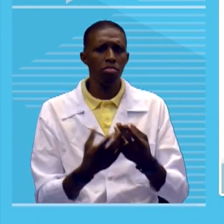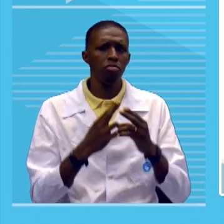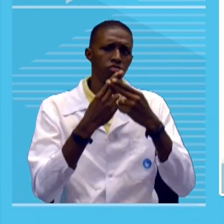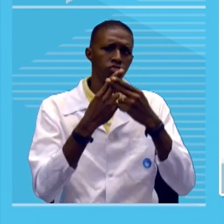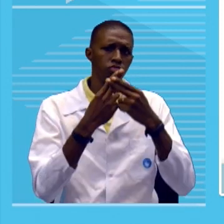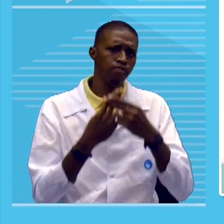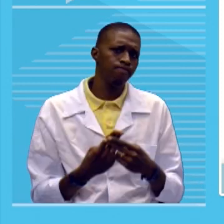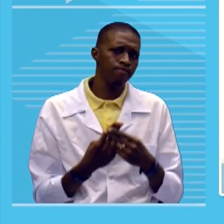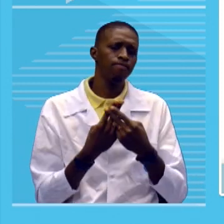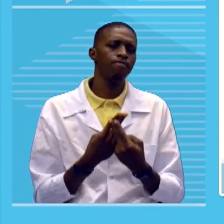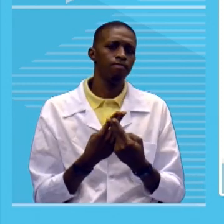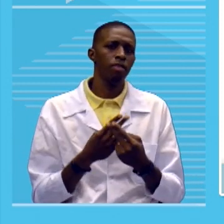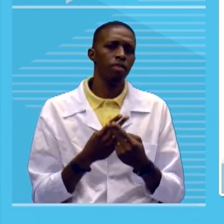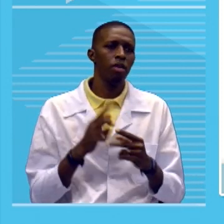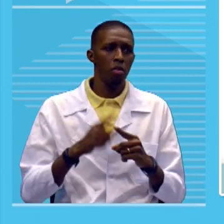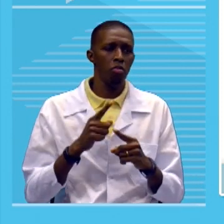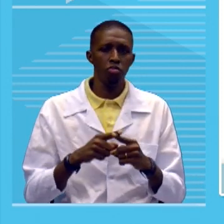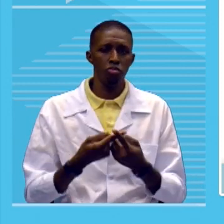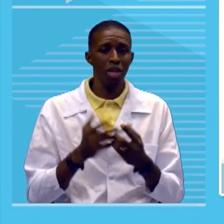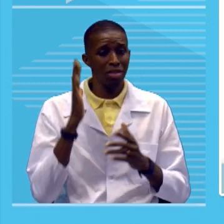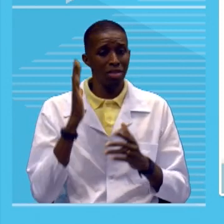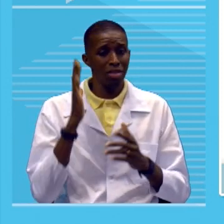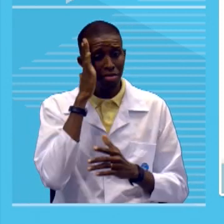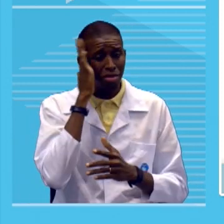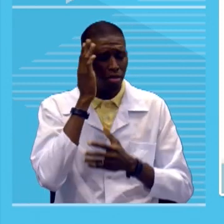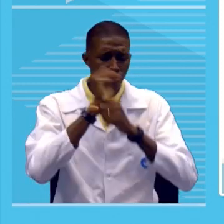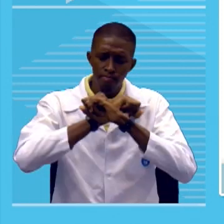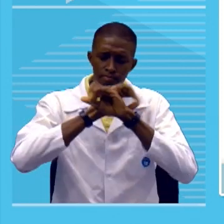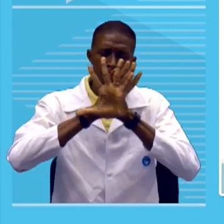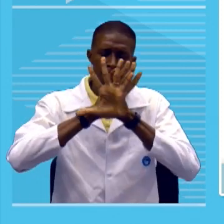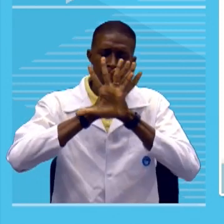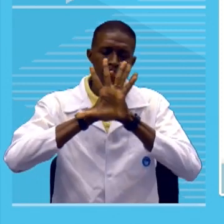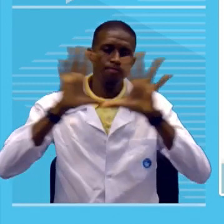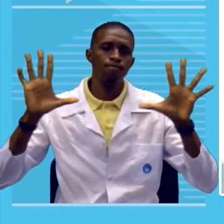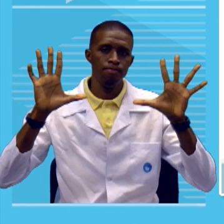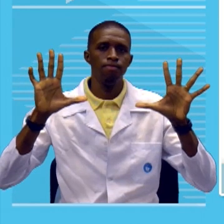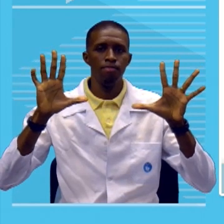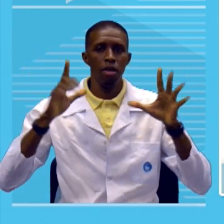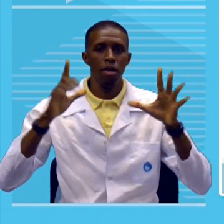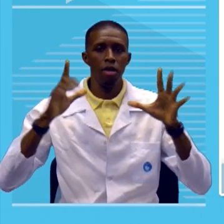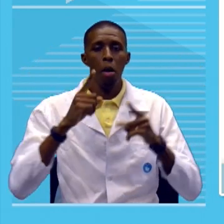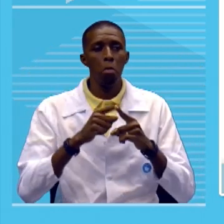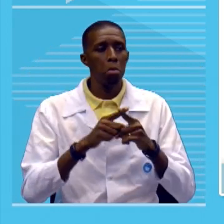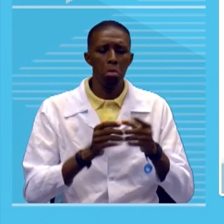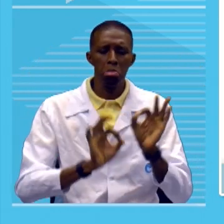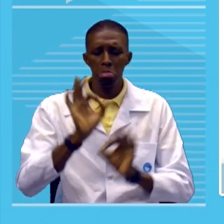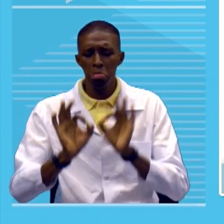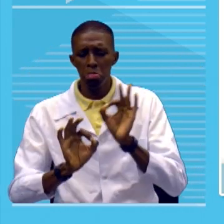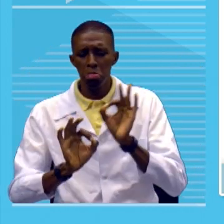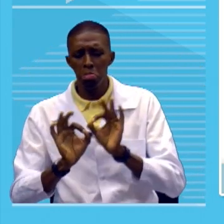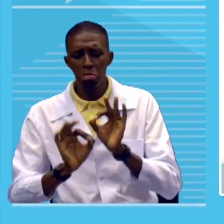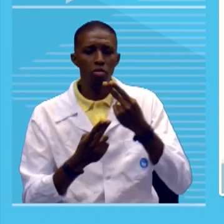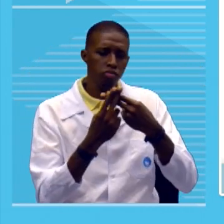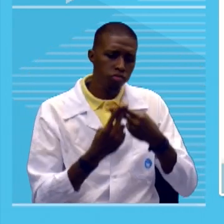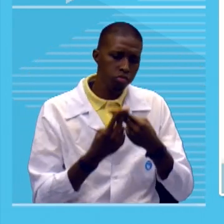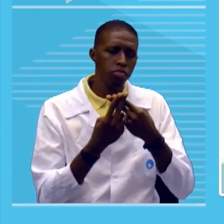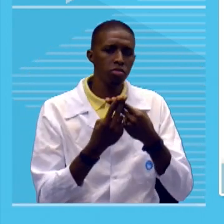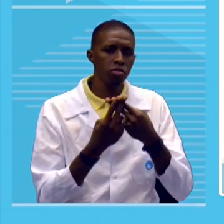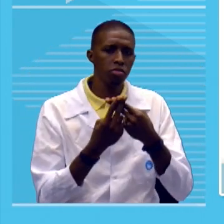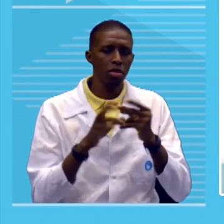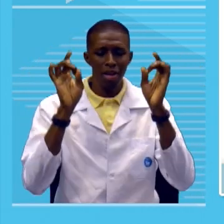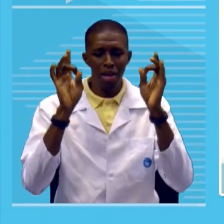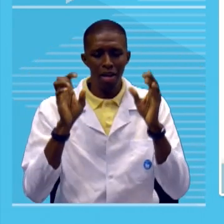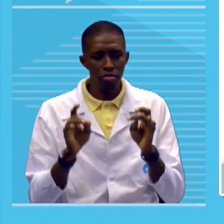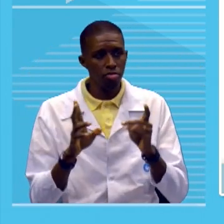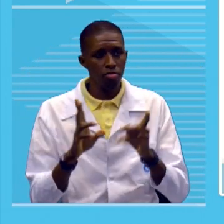Produz sentido. Produz sentido. Produz sentido. E mais uma vez, produz sentido. E lá vou eu mostrando para vocês os